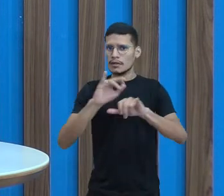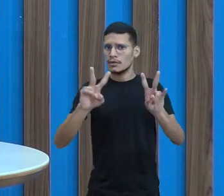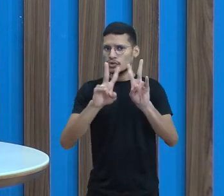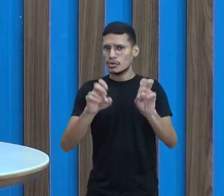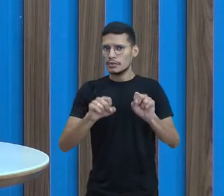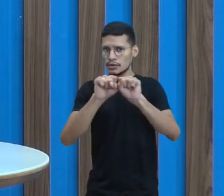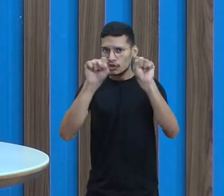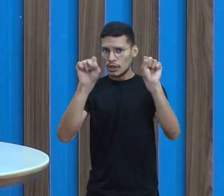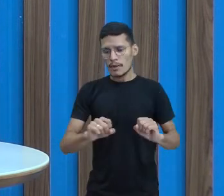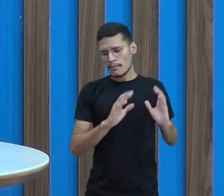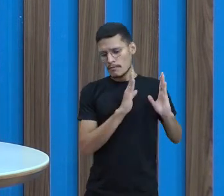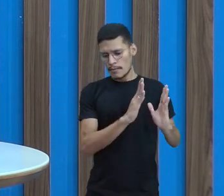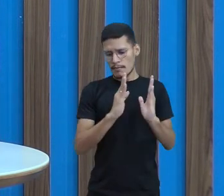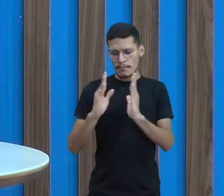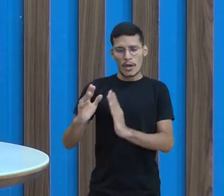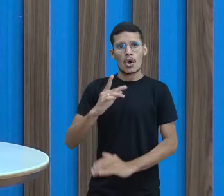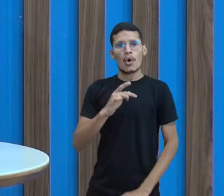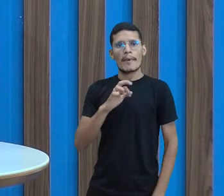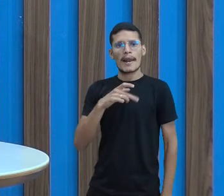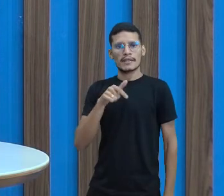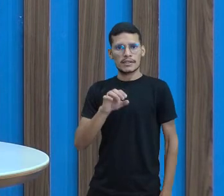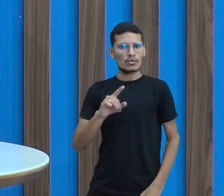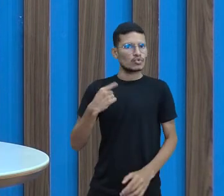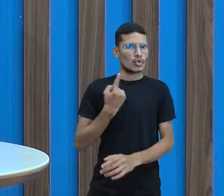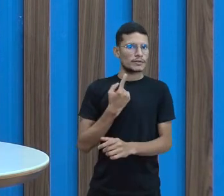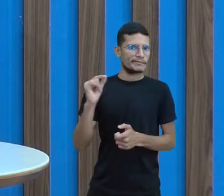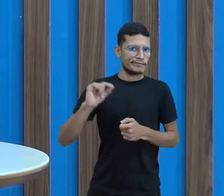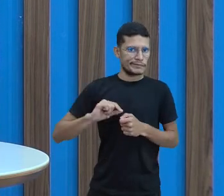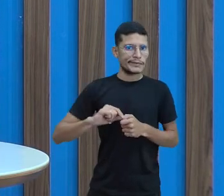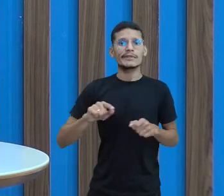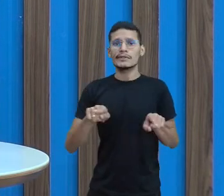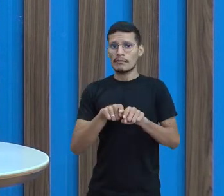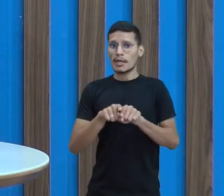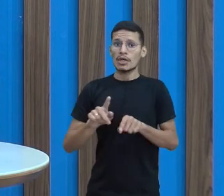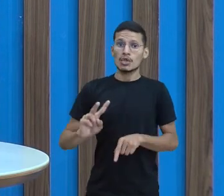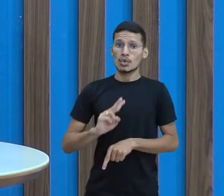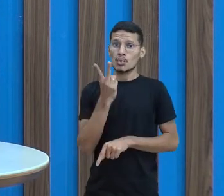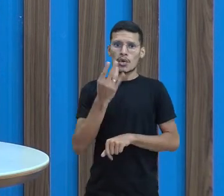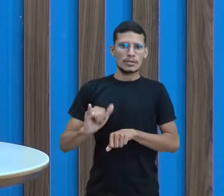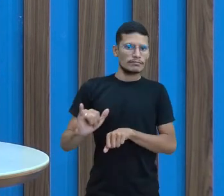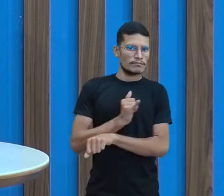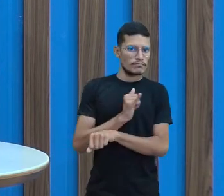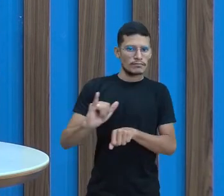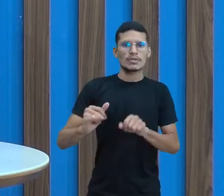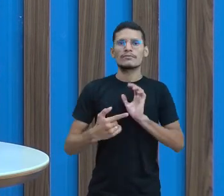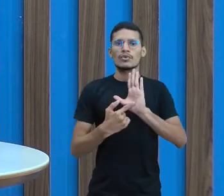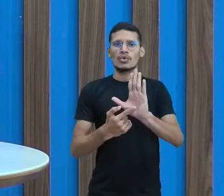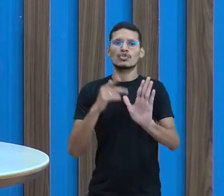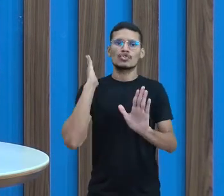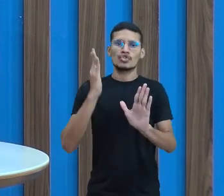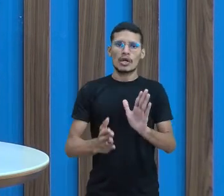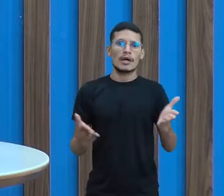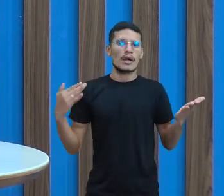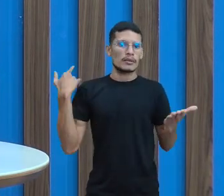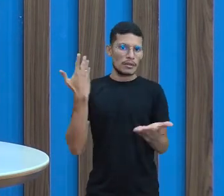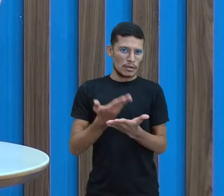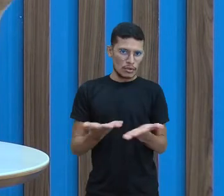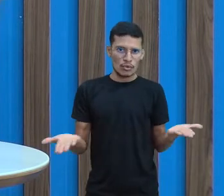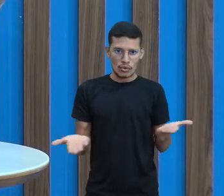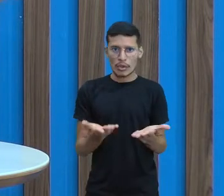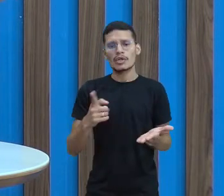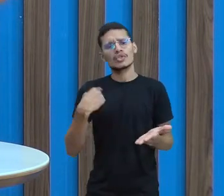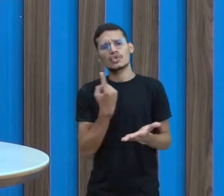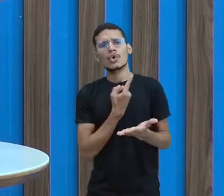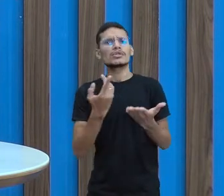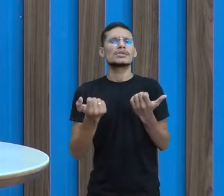da ordem das operações que a gente está realizando e das duas técnicas que foram ensinadas até agora. Como a gente está dando essa liberdade